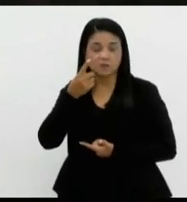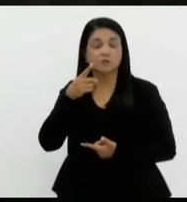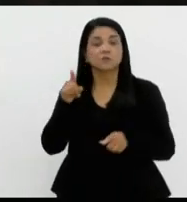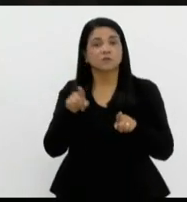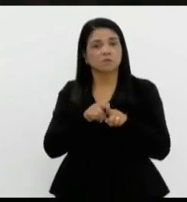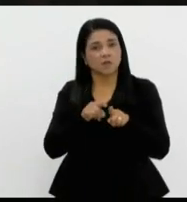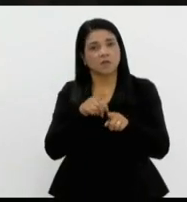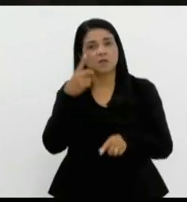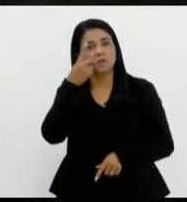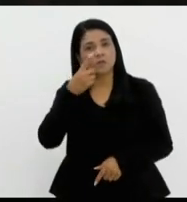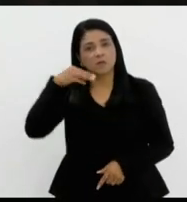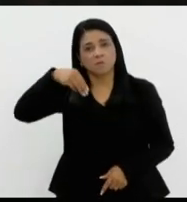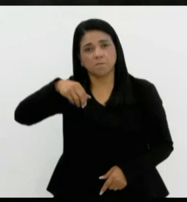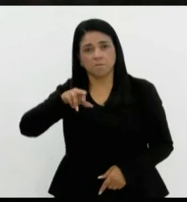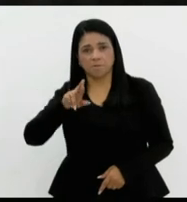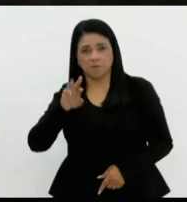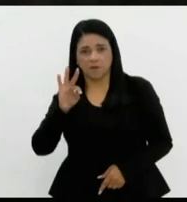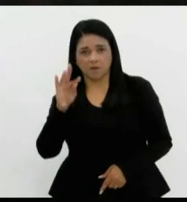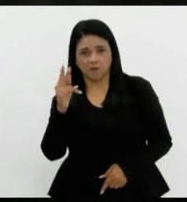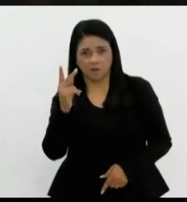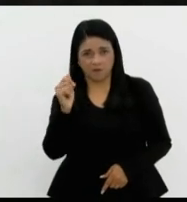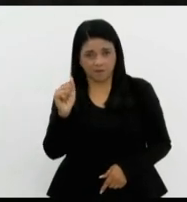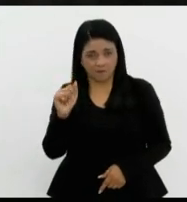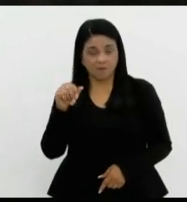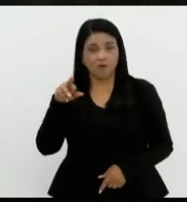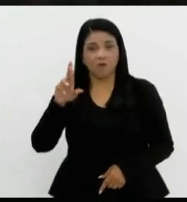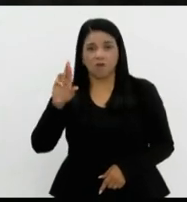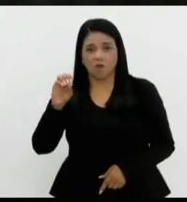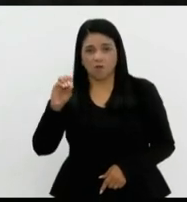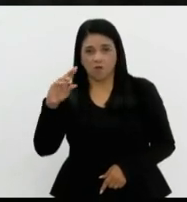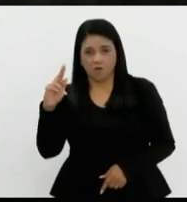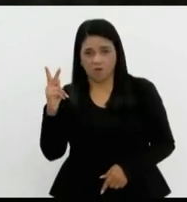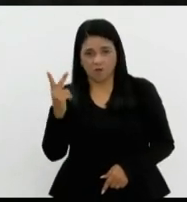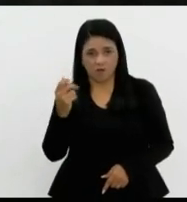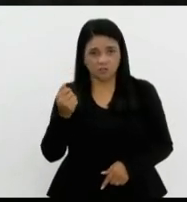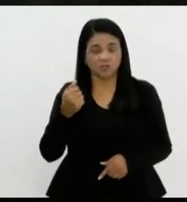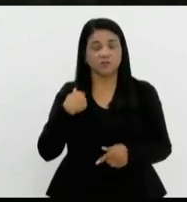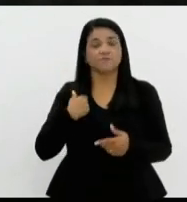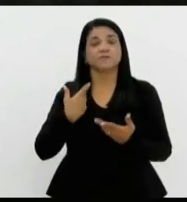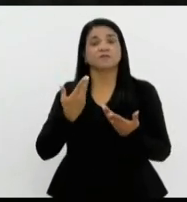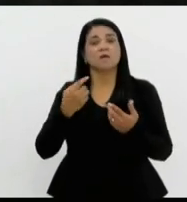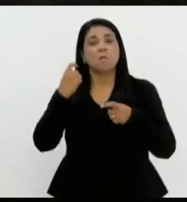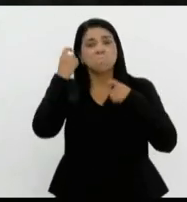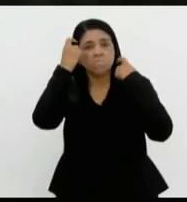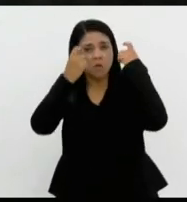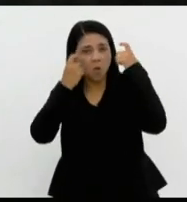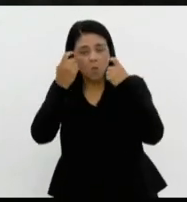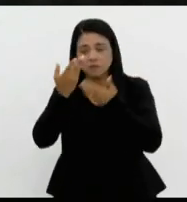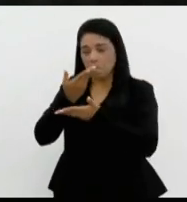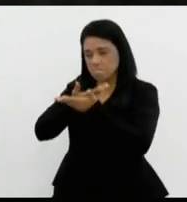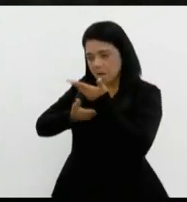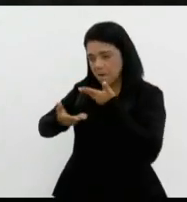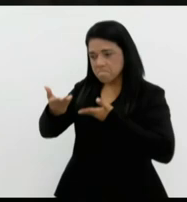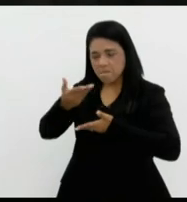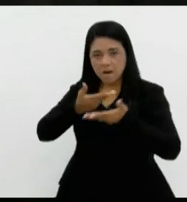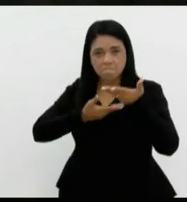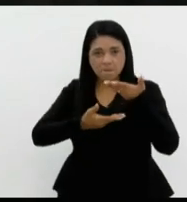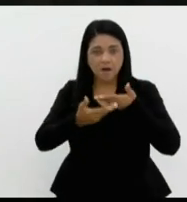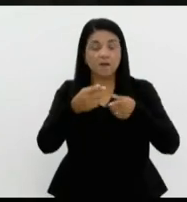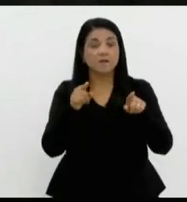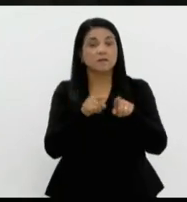Marta Rocha, né, uma deputada do quilate dela, com a mesma, dividindo a mesma preocupação. E também fazer